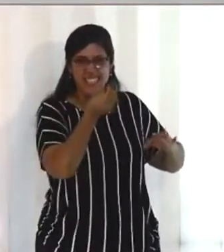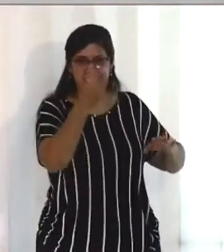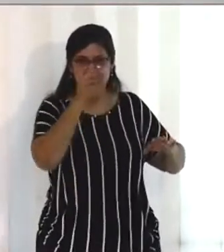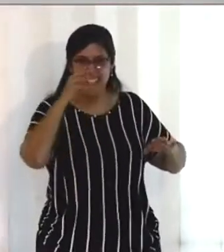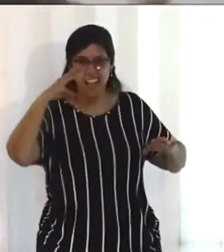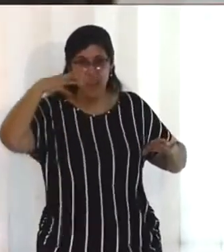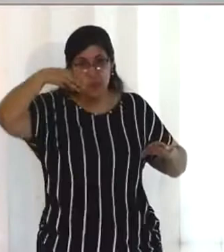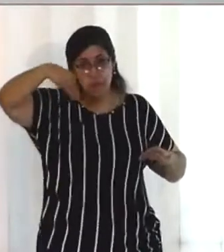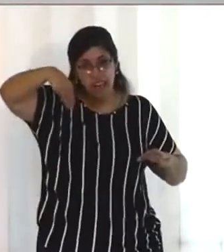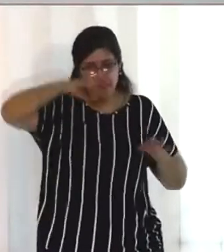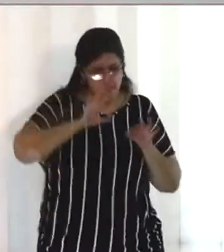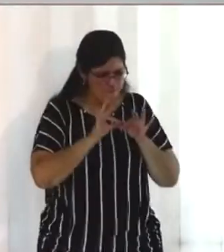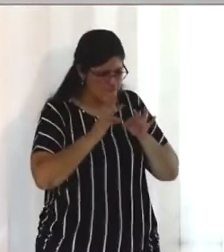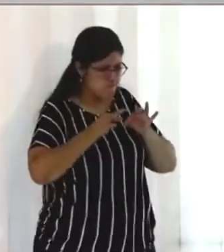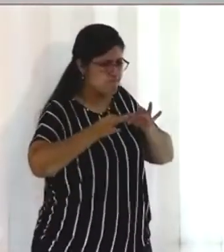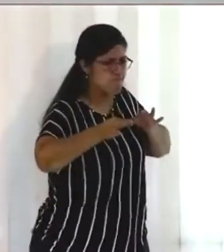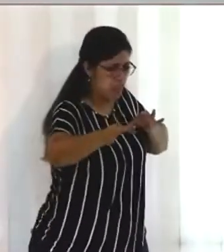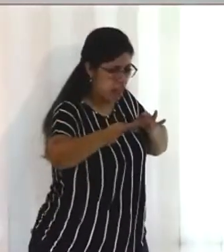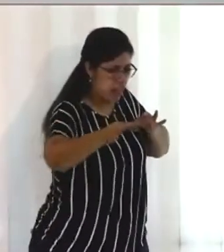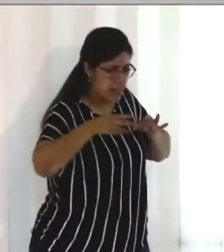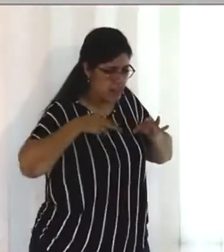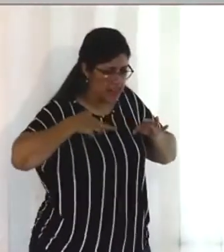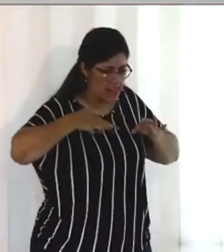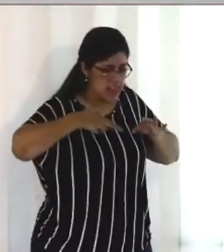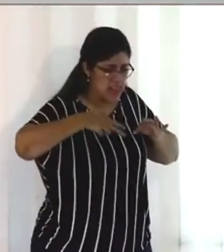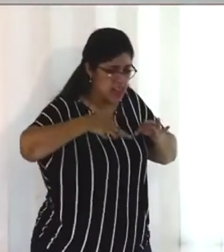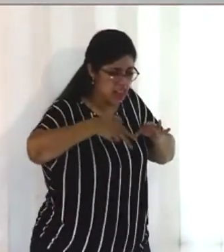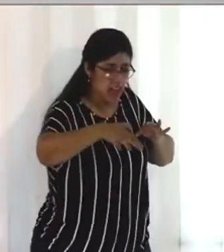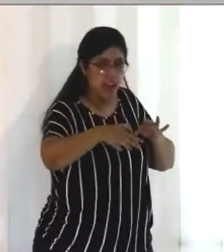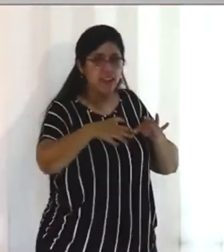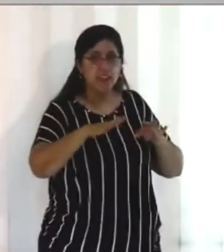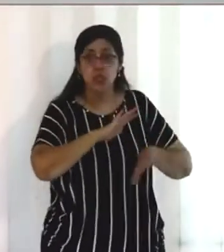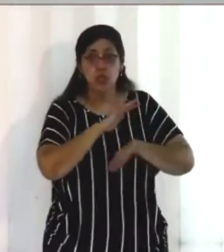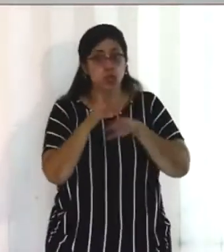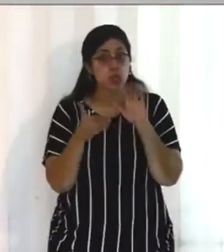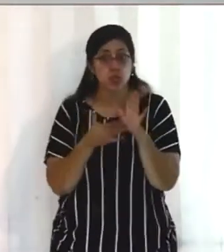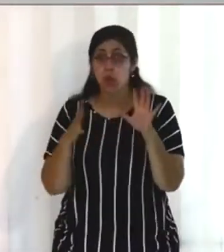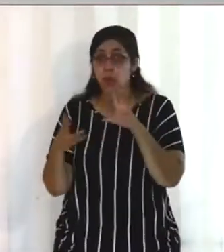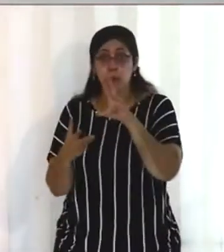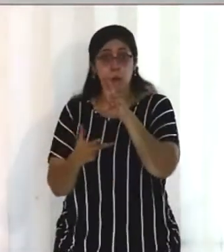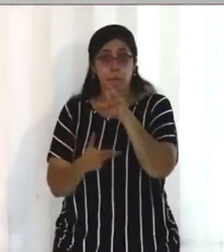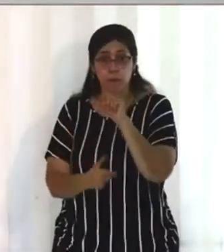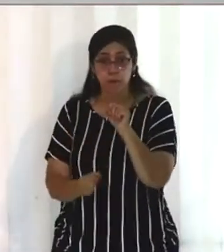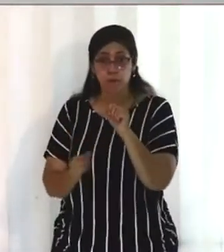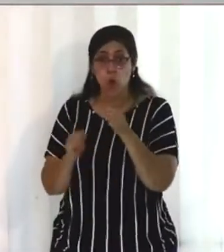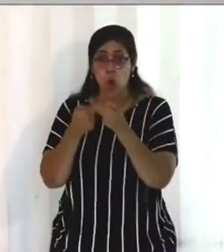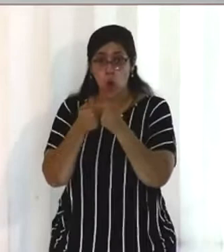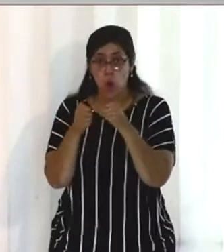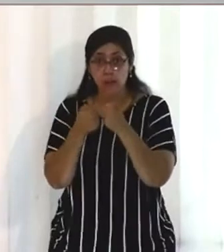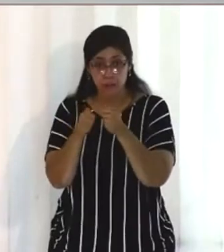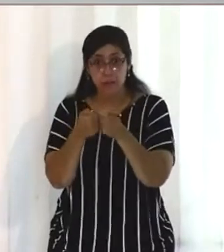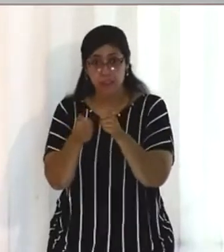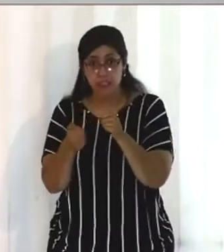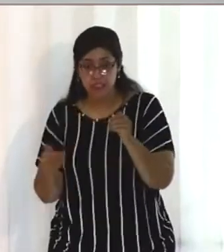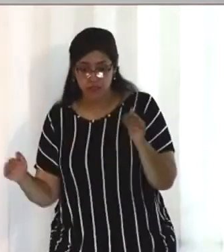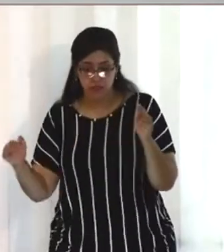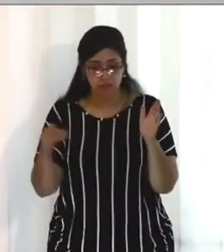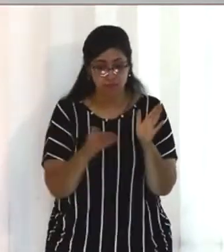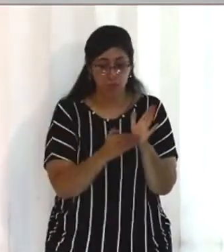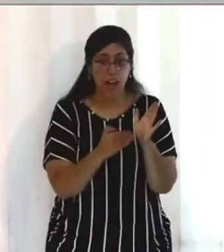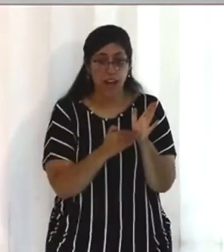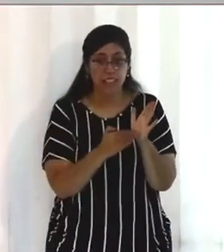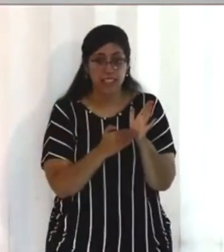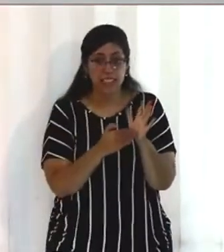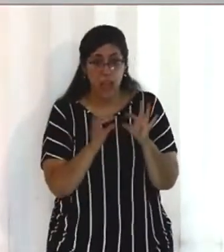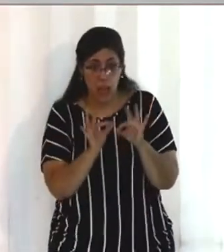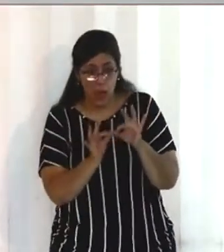As pessoas vão do mundo inteiro e elas sobem de ônibus até um determinado lugar, então elas têm que